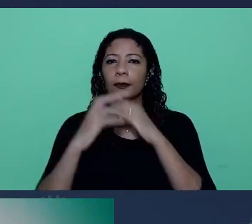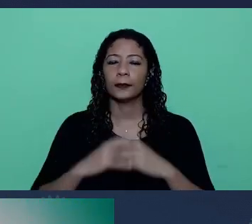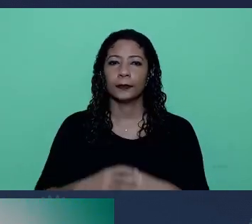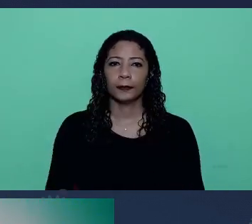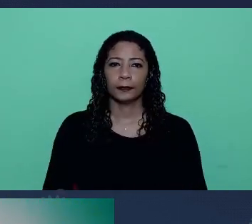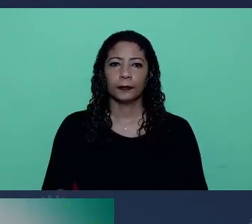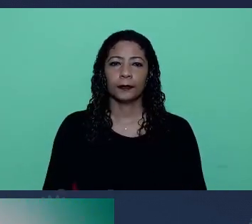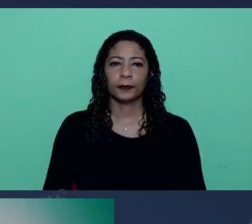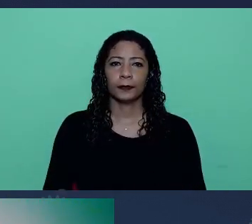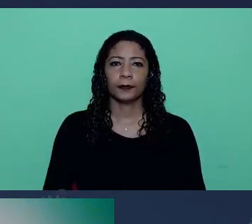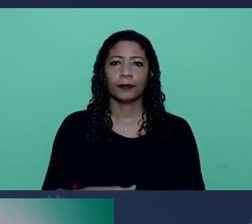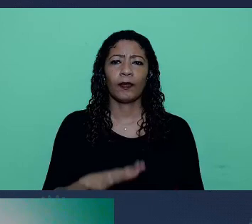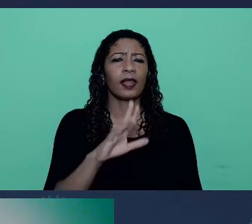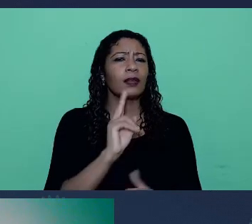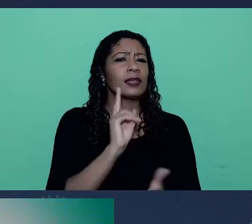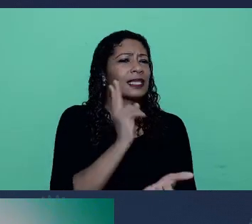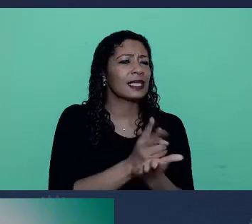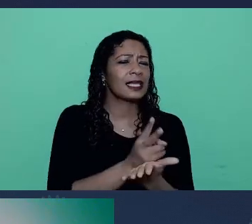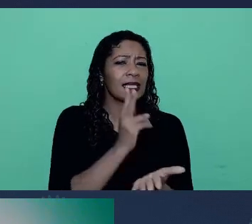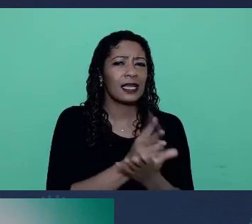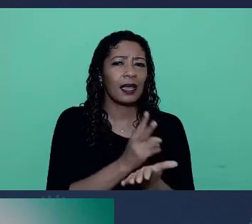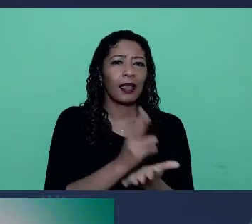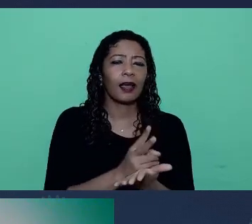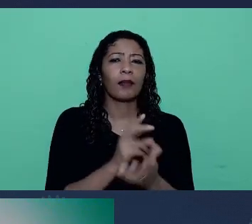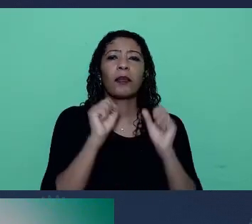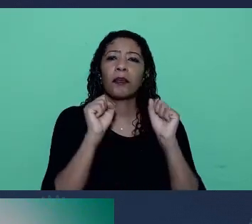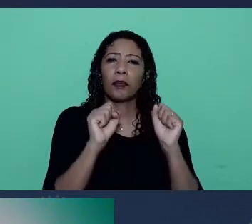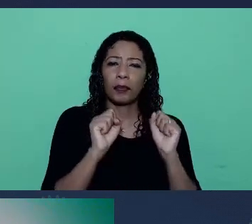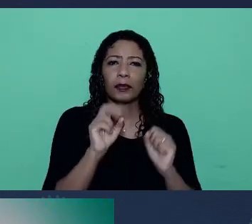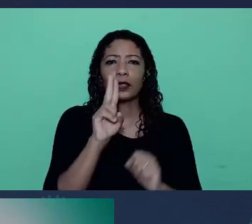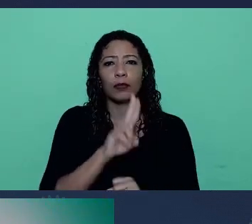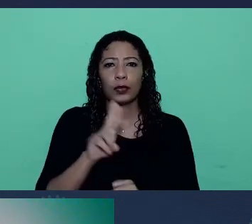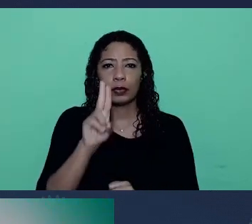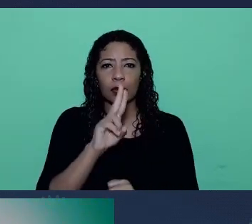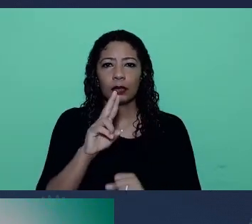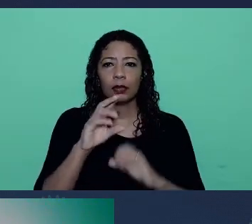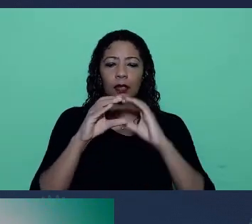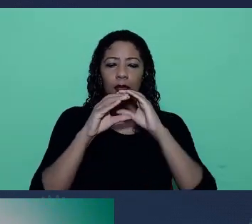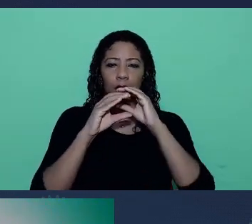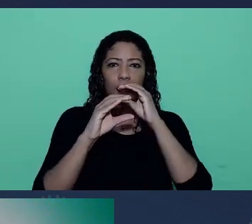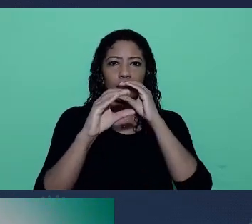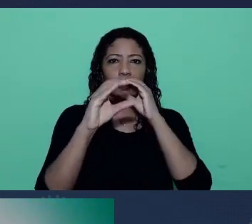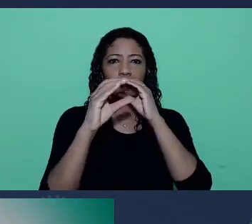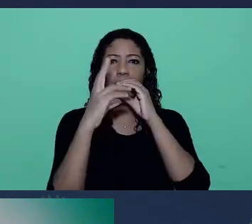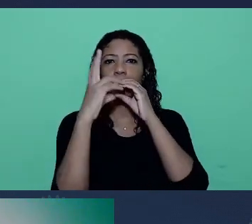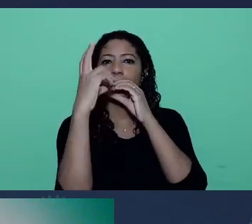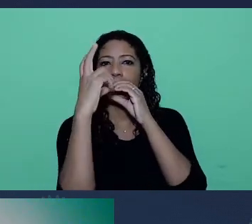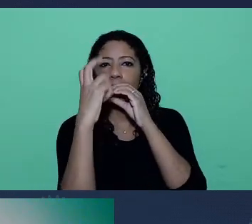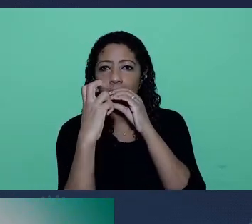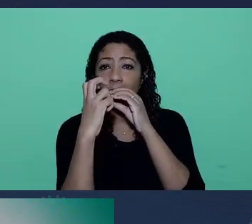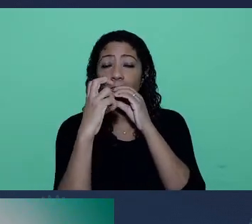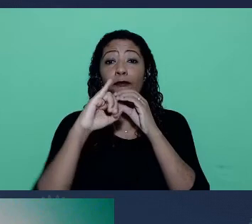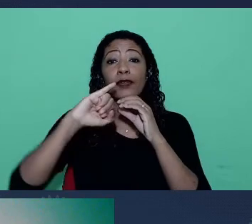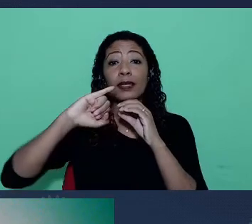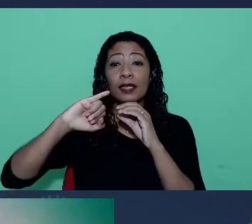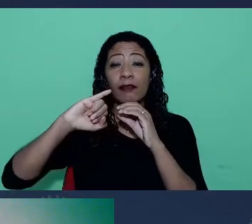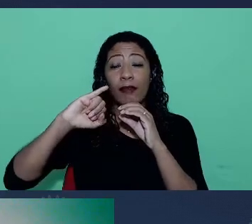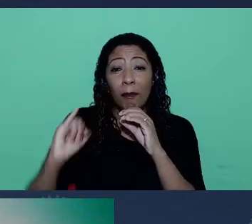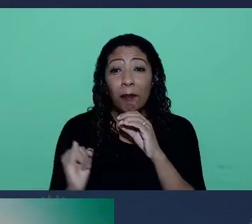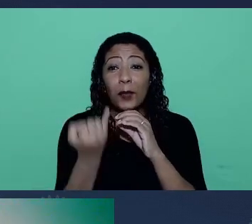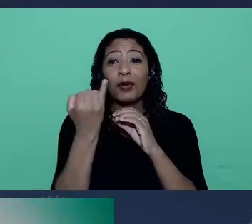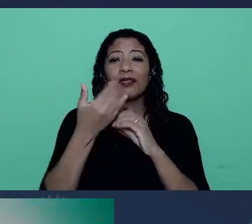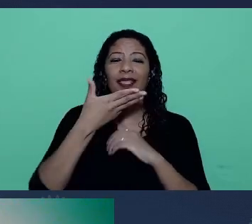sempre que você puder usar o espaçador, dependendo do medicamento que você utiliza, você vai aproveitar melhor